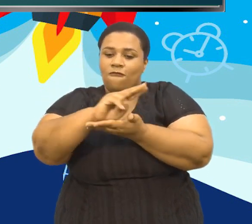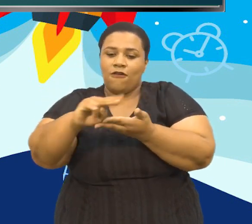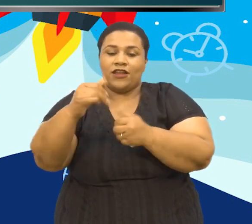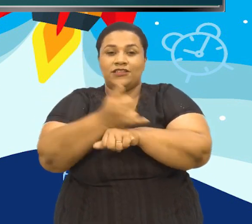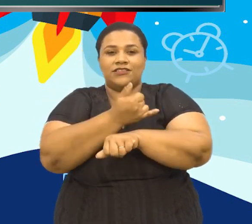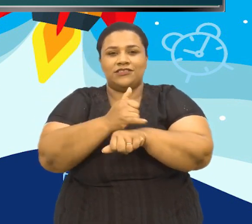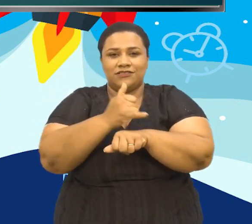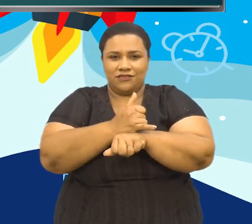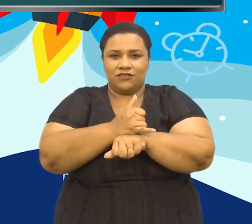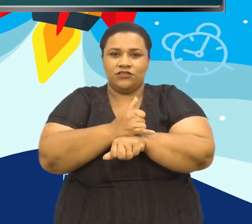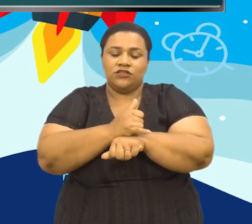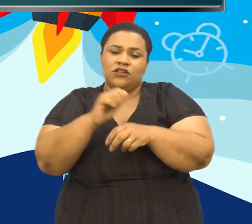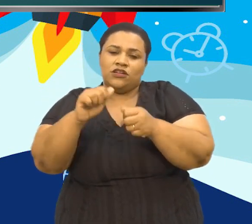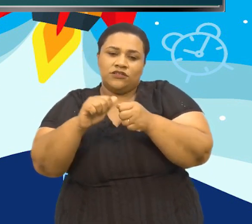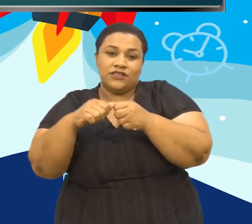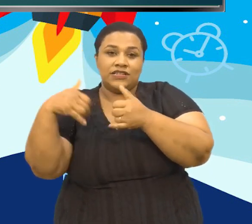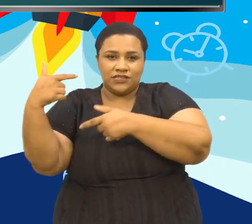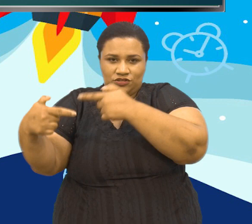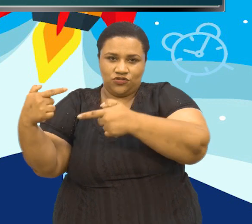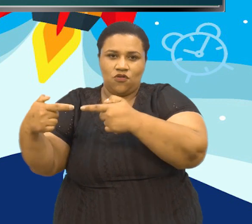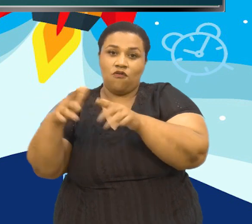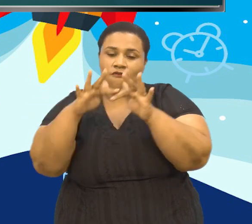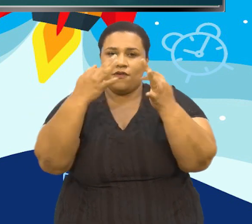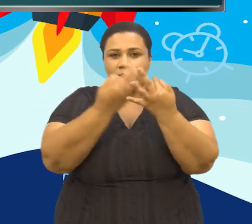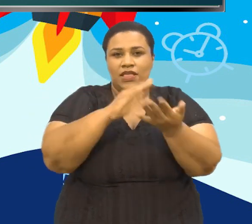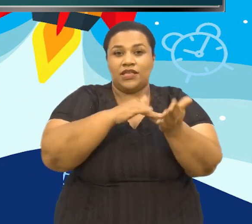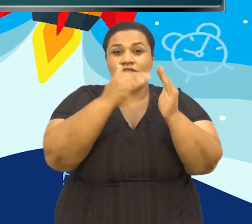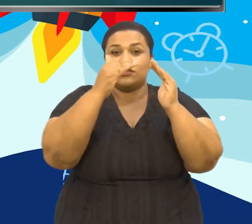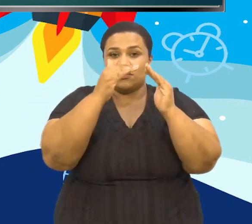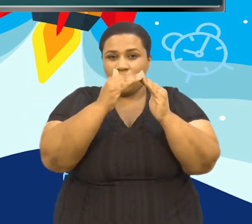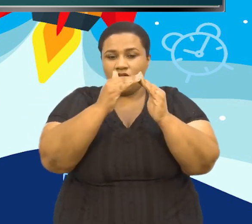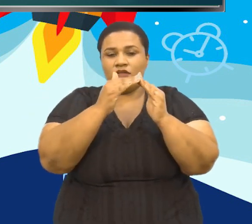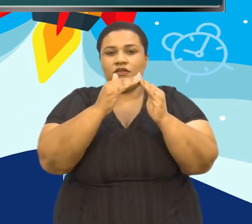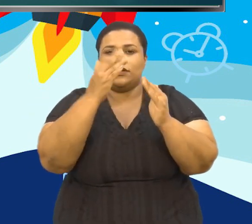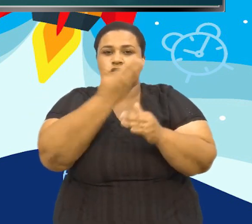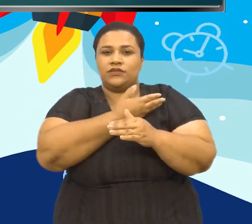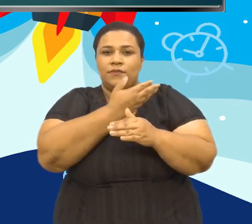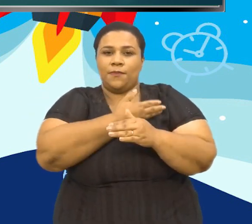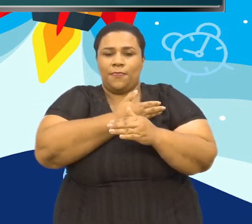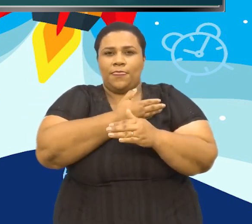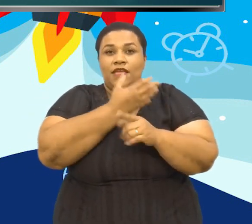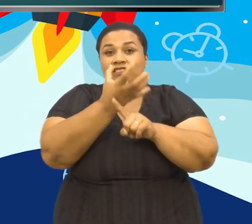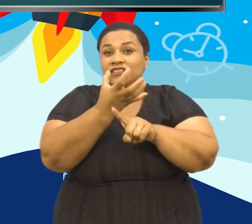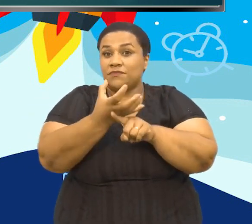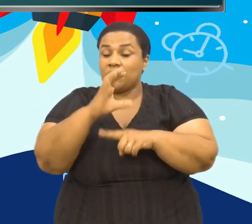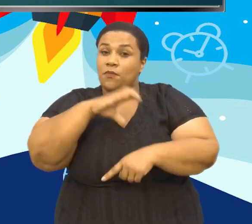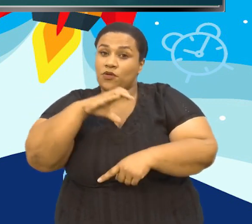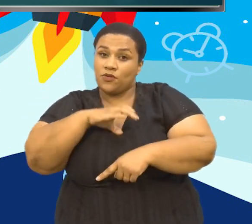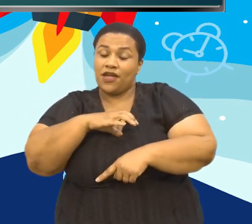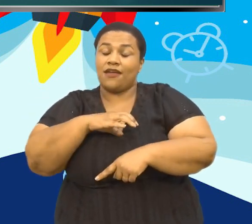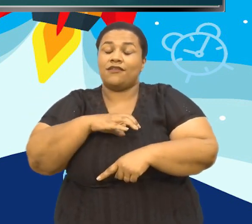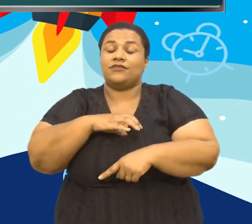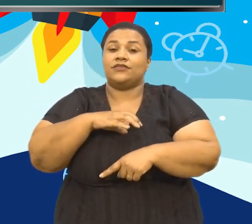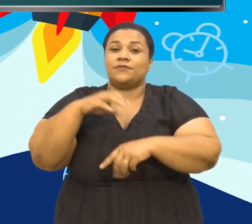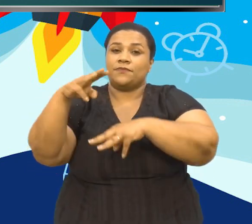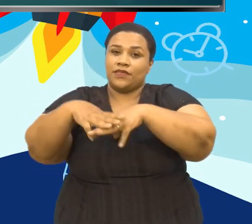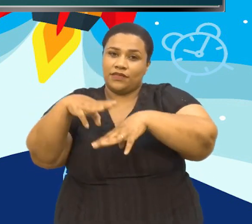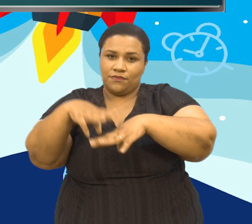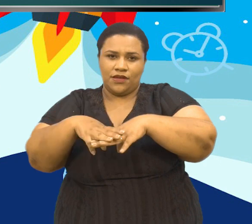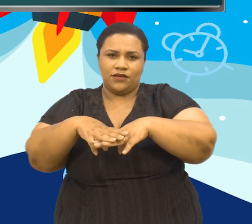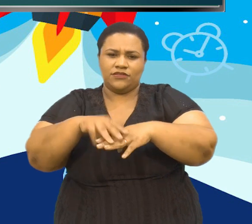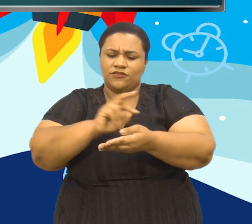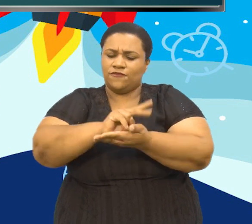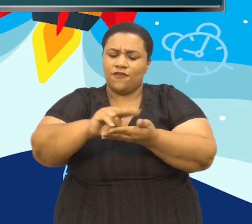entre amigos, família, na escola. Nós podemos usar língua portuguesa, nós podemos usar matemática, nós podemos fazer ele